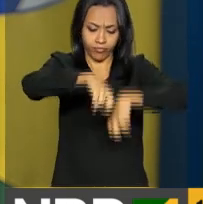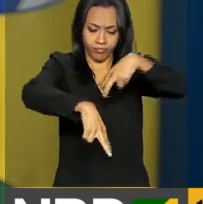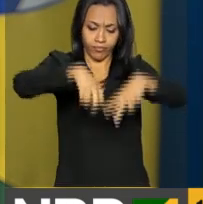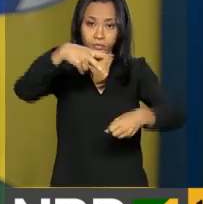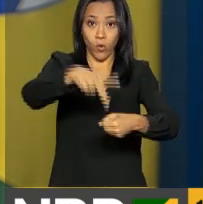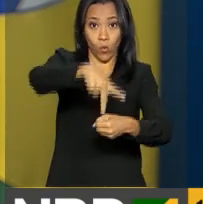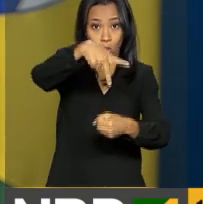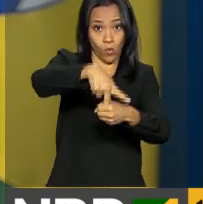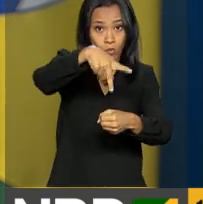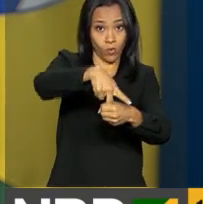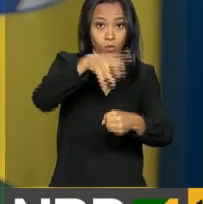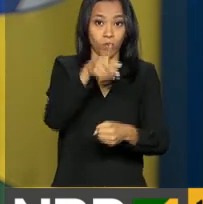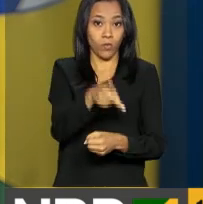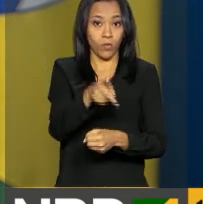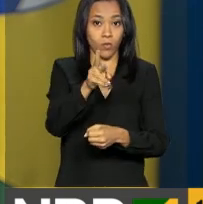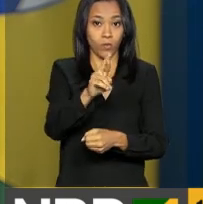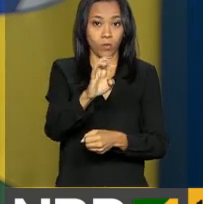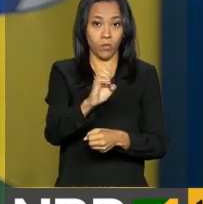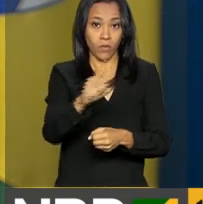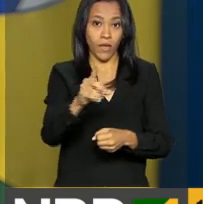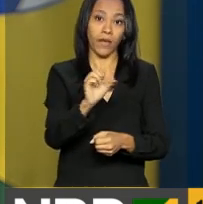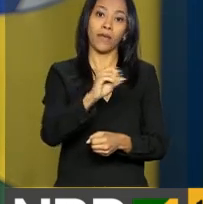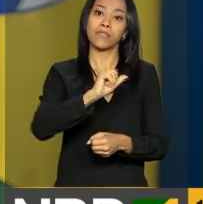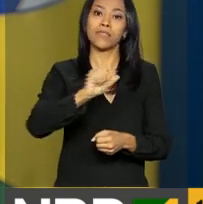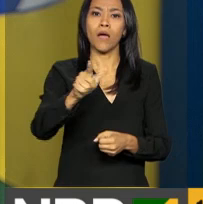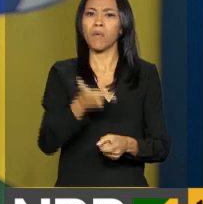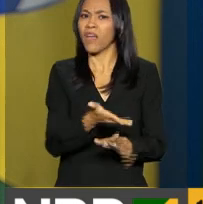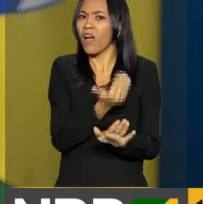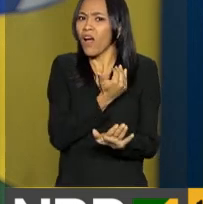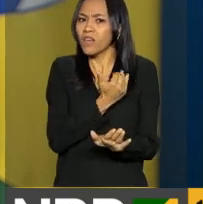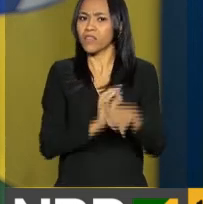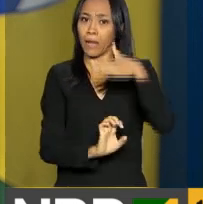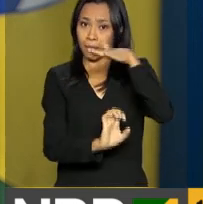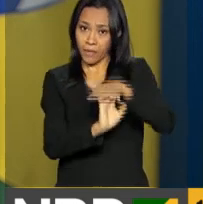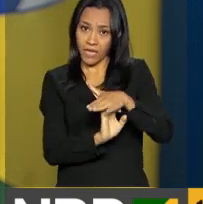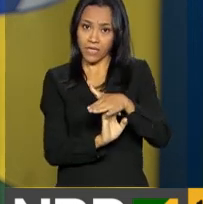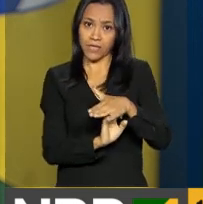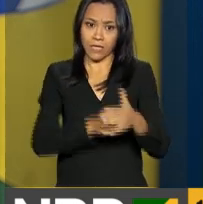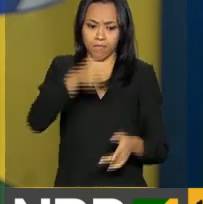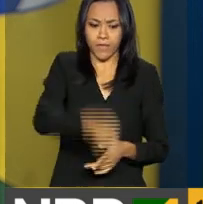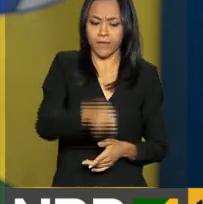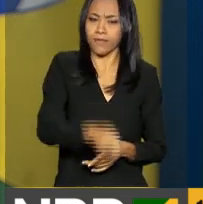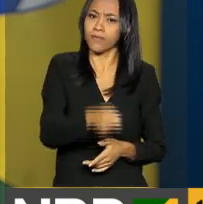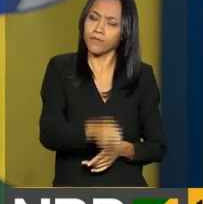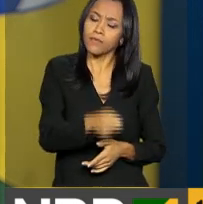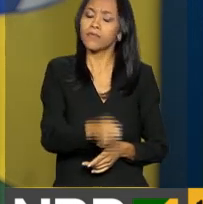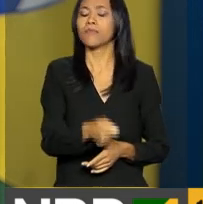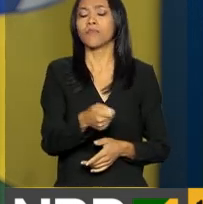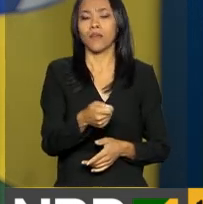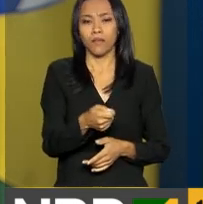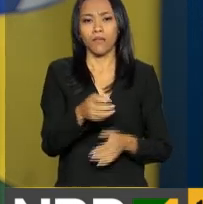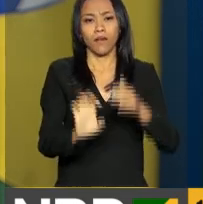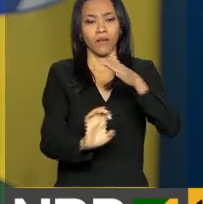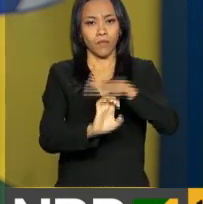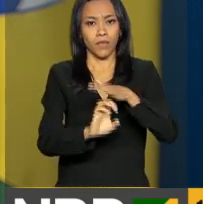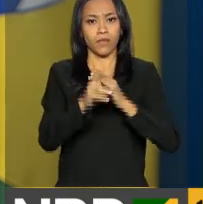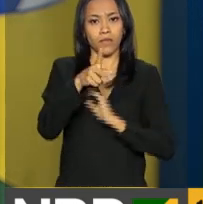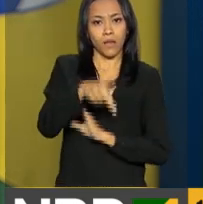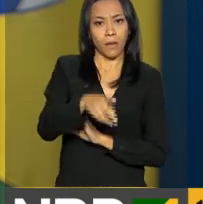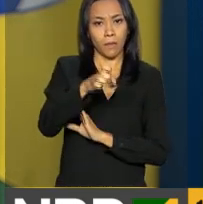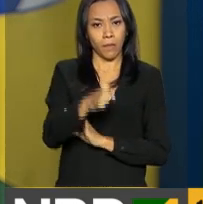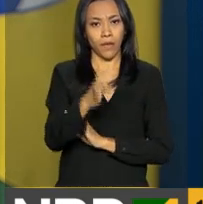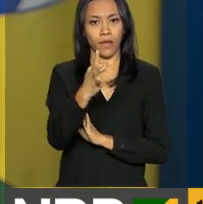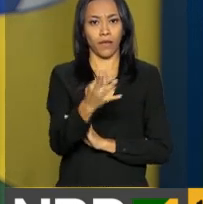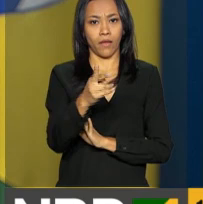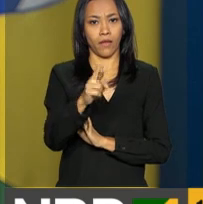ao invés de exigir a participação necessária de 30% da Petrobras em todo e qualquer empreendimento